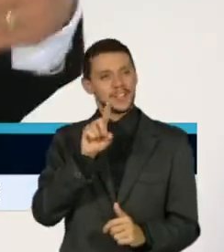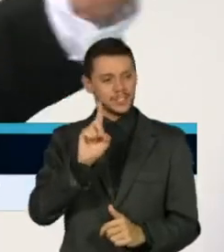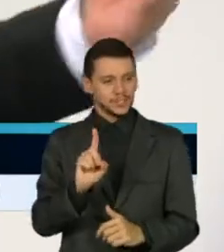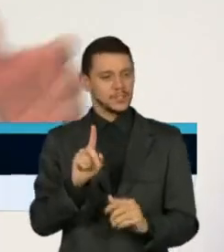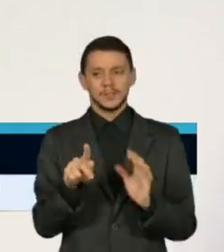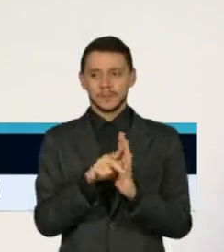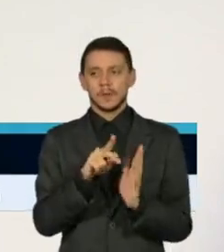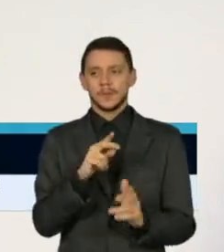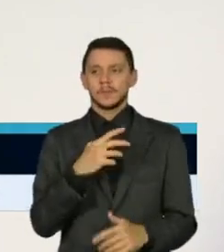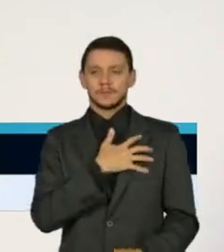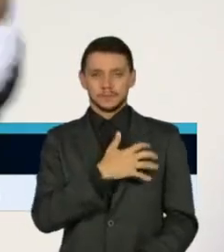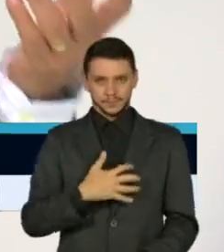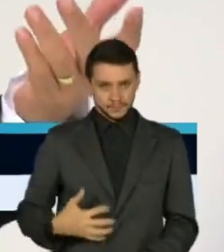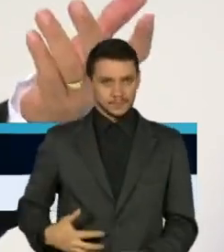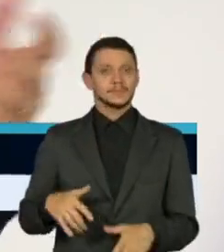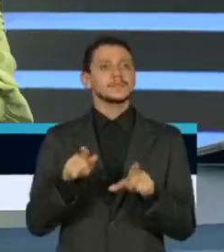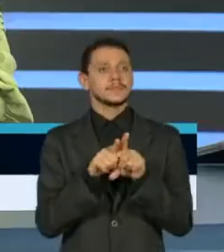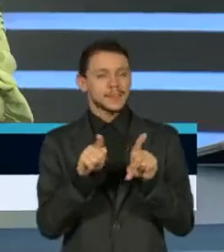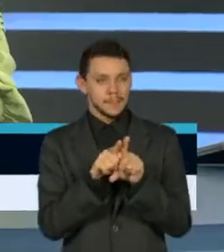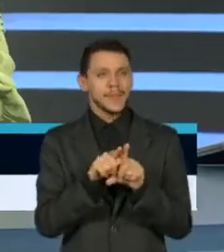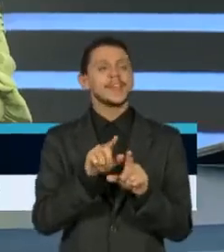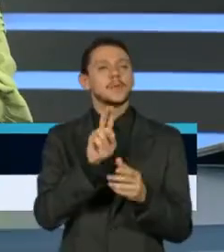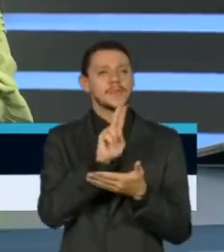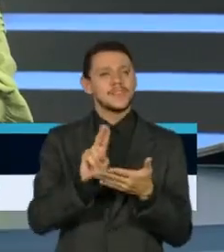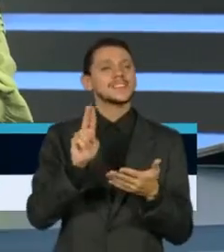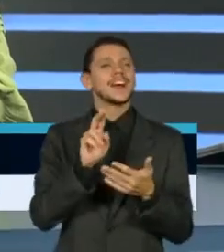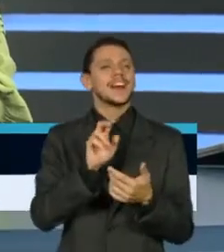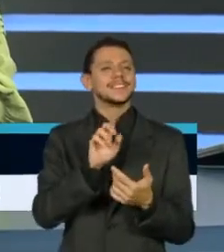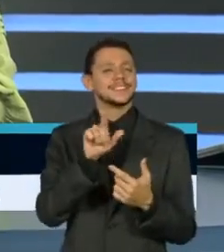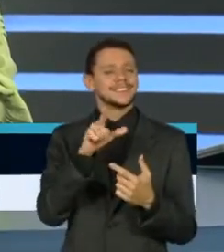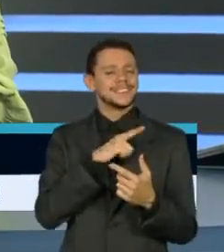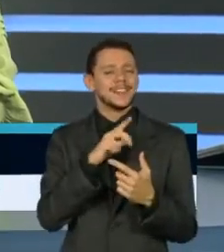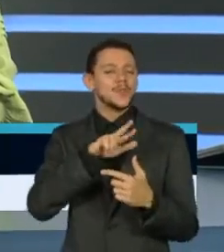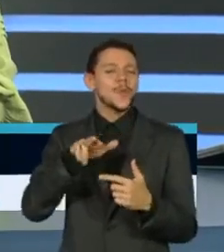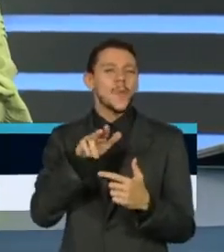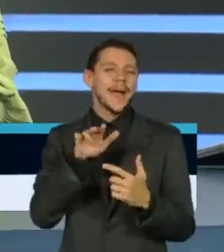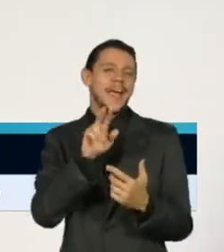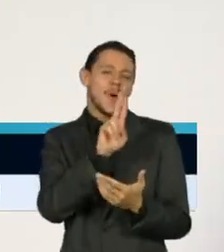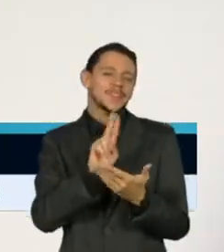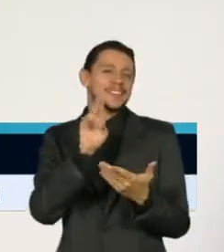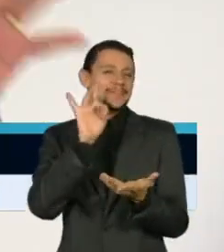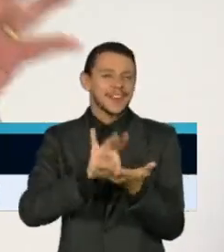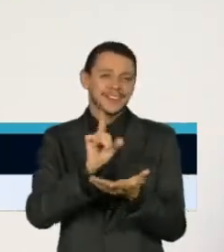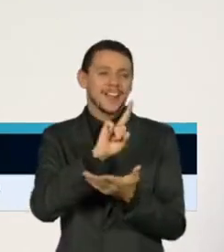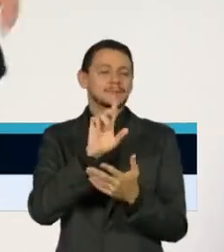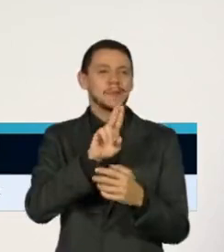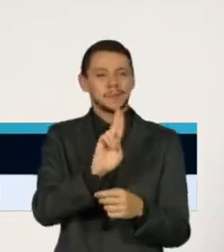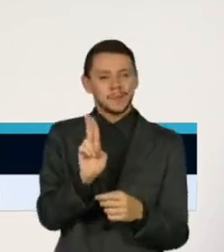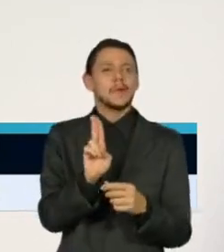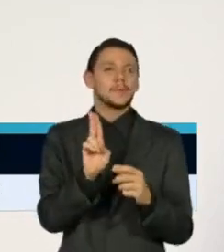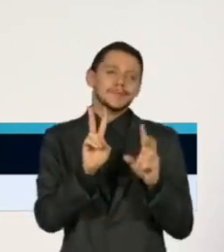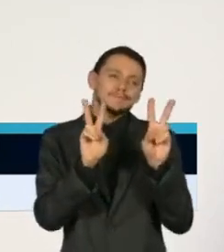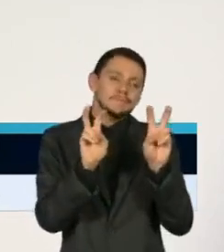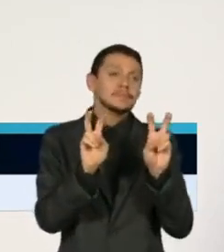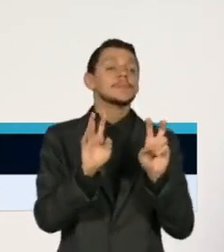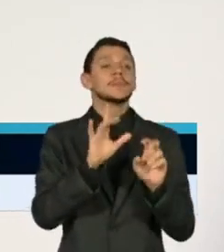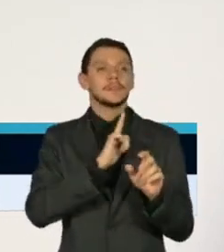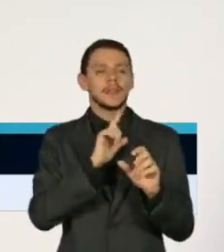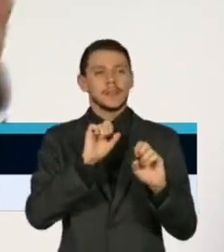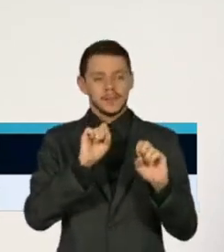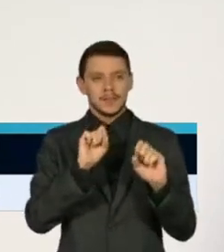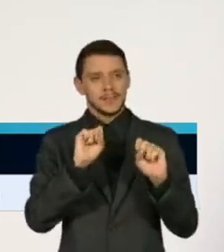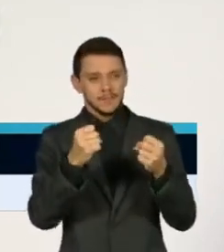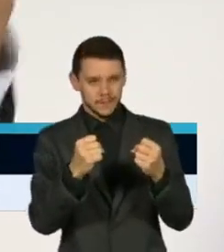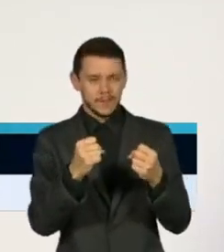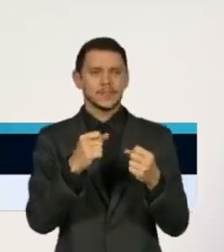University, aquela universidade que não é a universidade no Vale do Silício, o nome é Fantasia, em que ele defendia, então, essa necessidade da